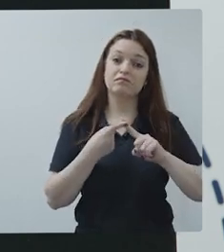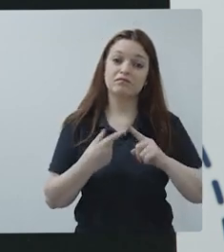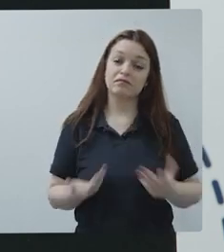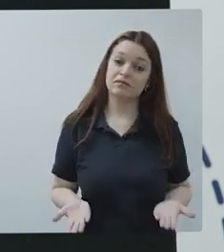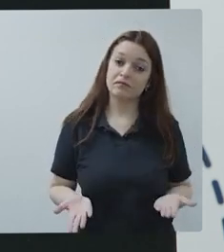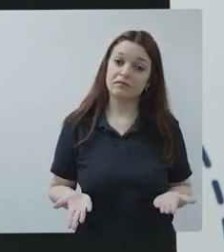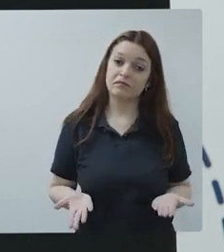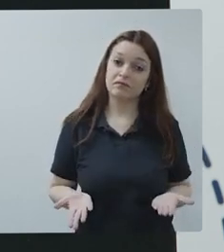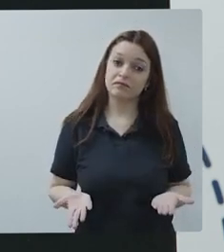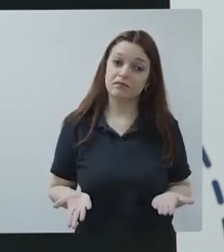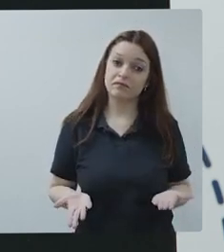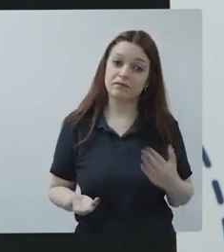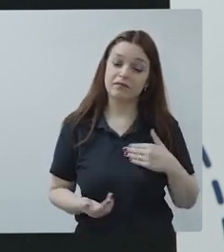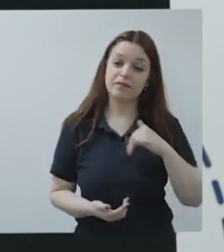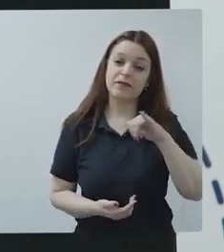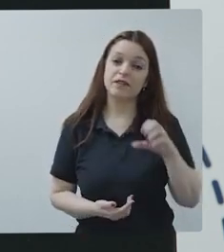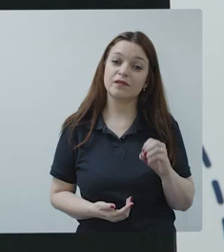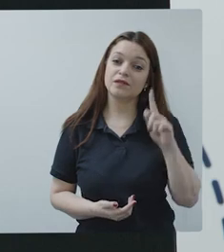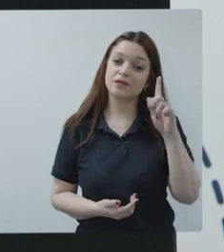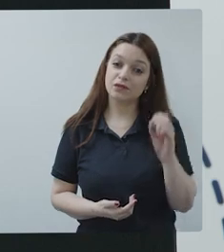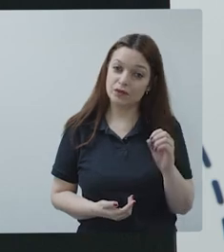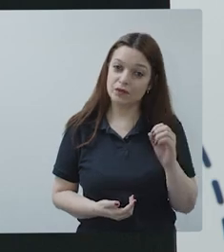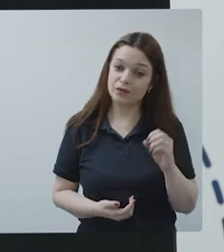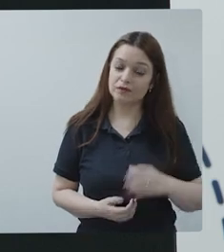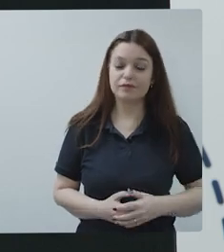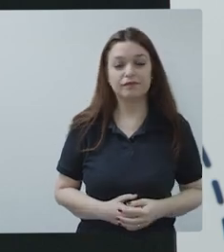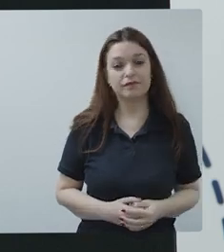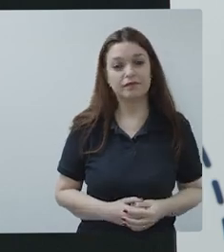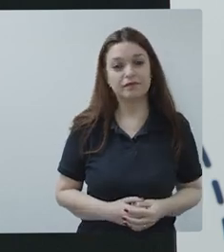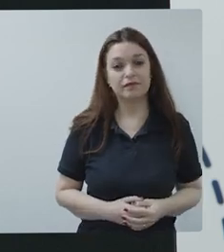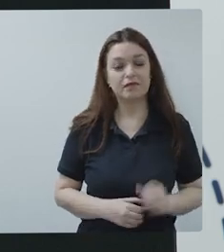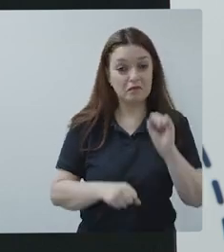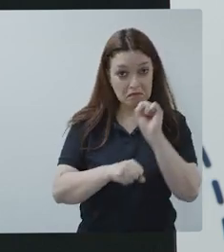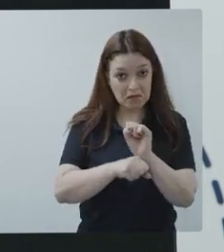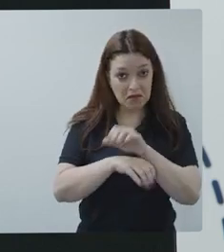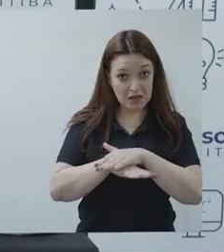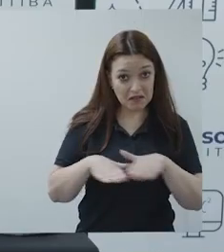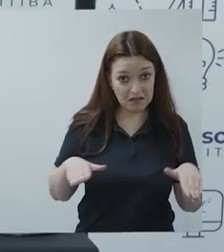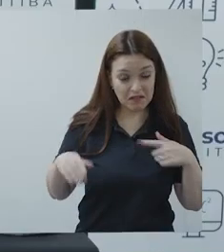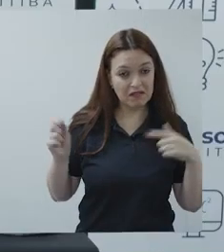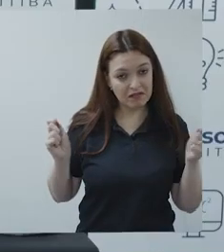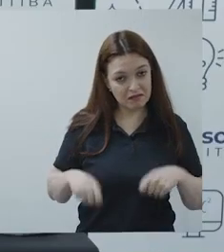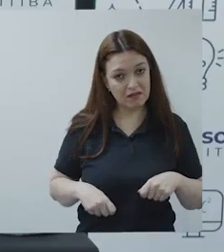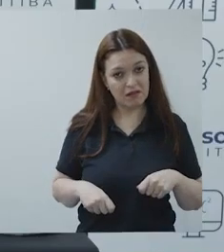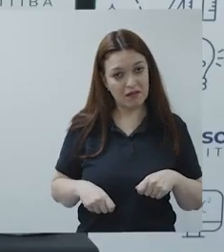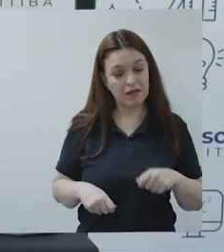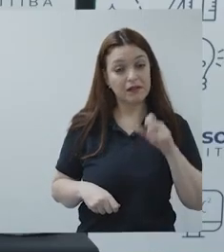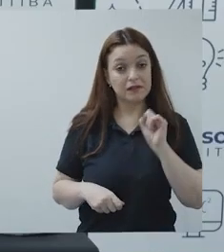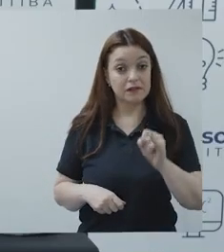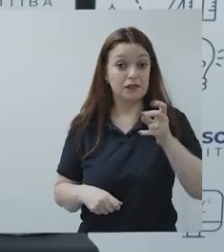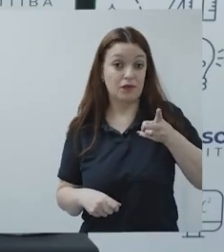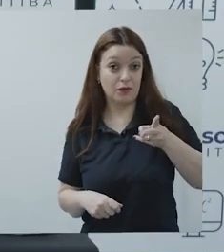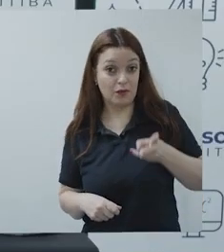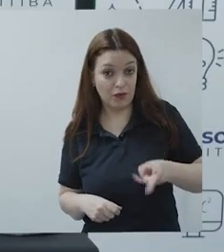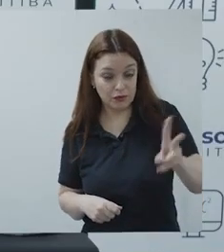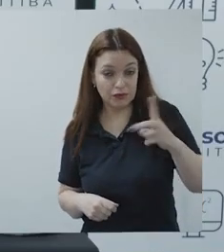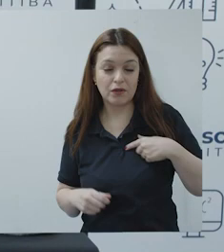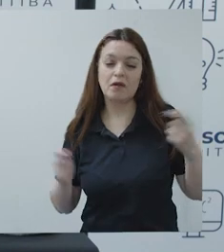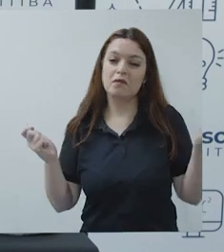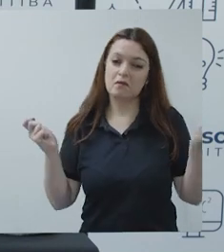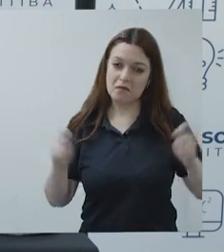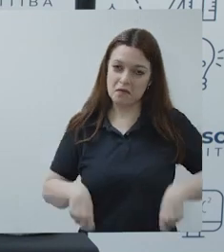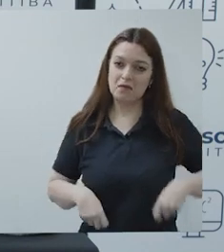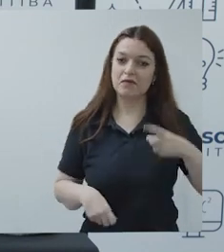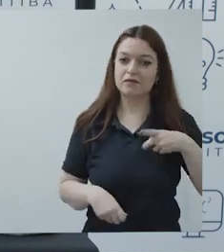Empatou. Então, empatou o jogo. Empatou. Isso? É. Então a gente para por aqui? Podemos parar, mas daí se os estudantes quiserem continuar jogando,